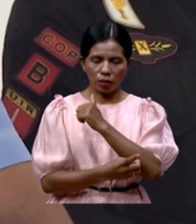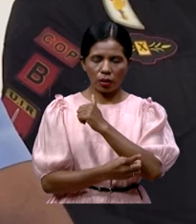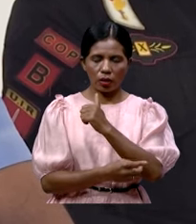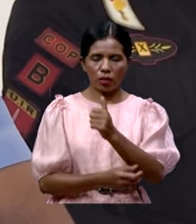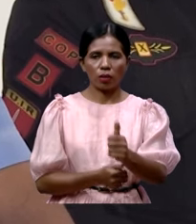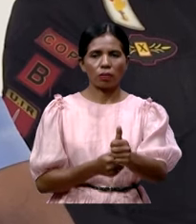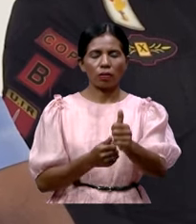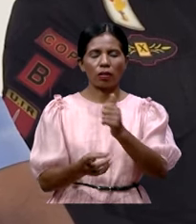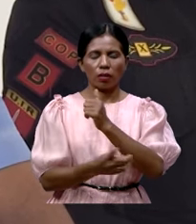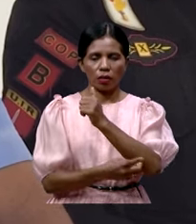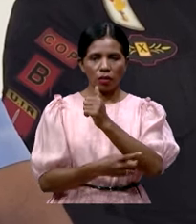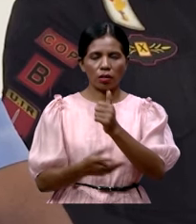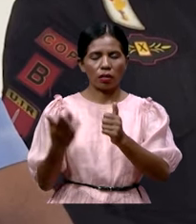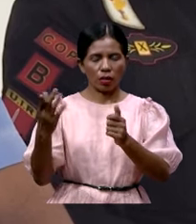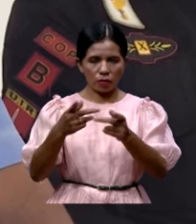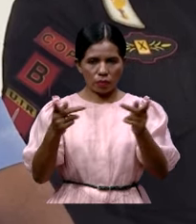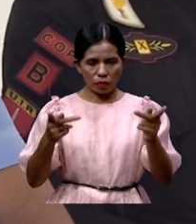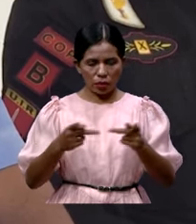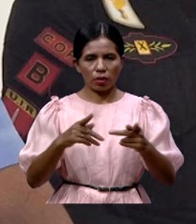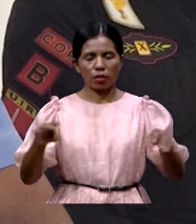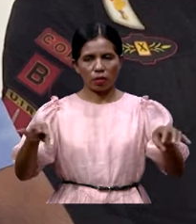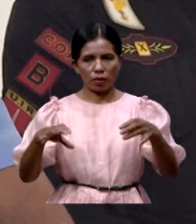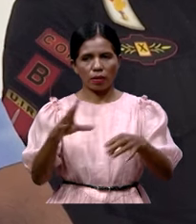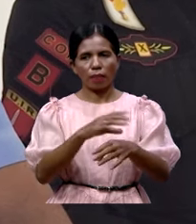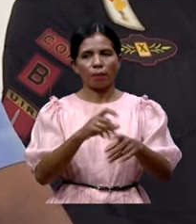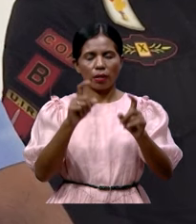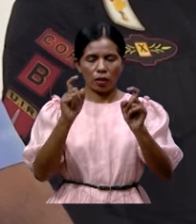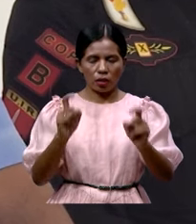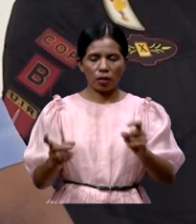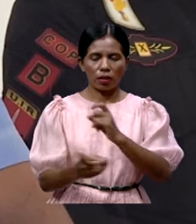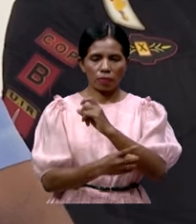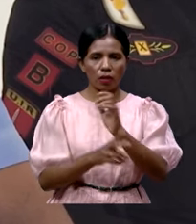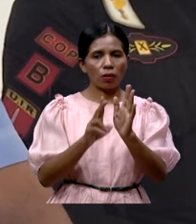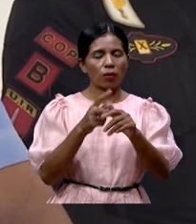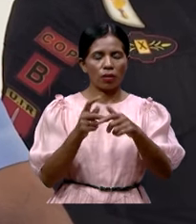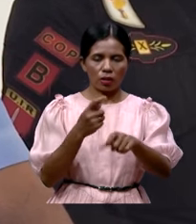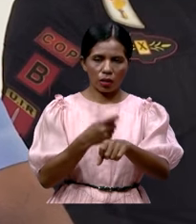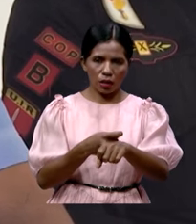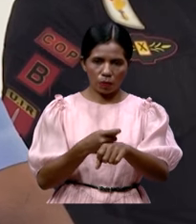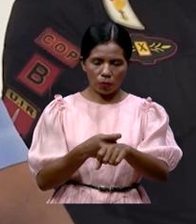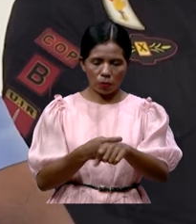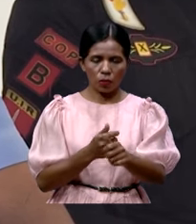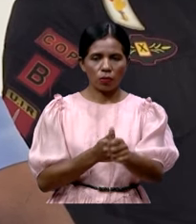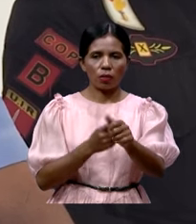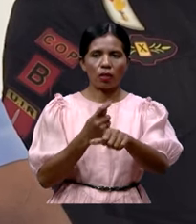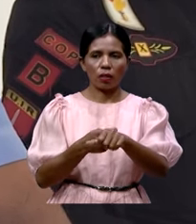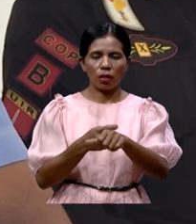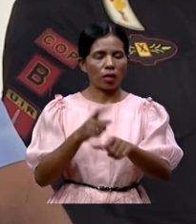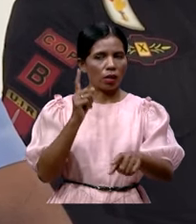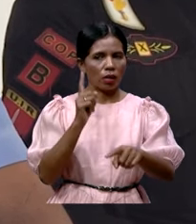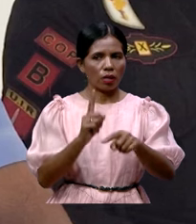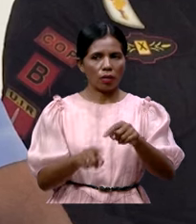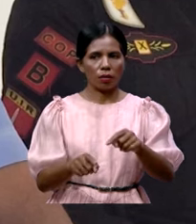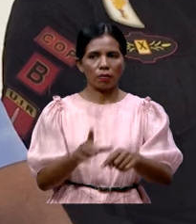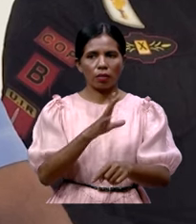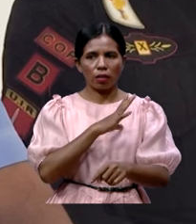treno. Depois mos tem disciplina oras. Oras treinamento. Labele instruktur